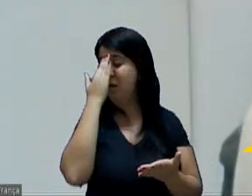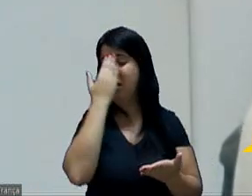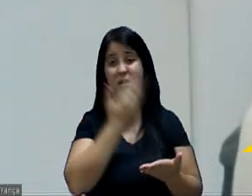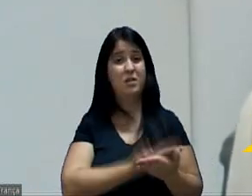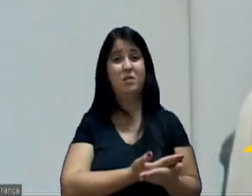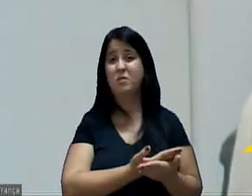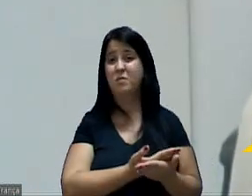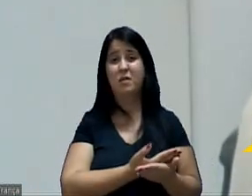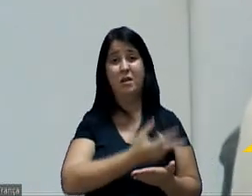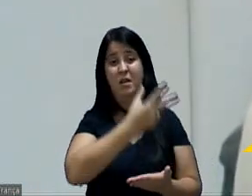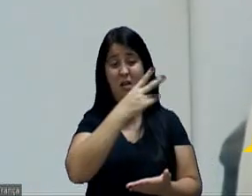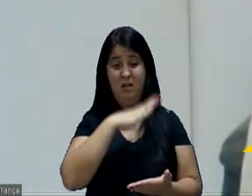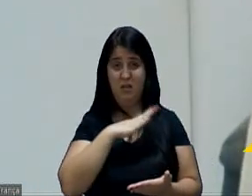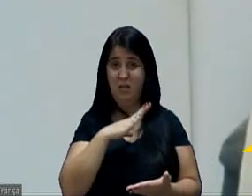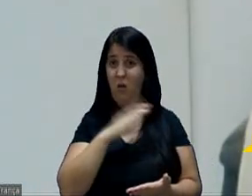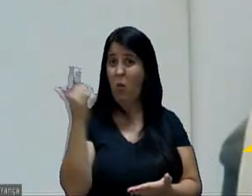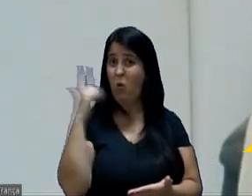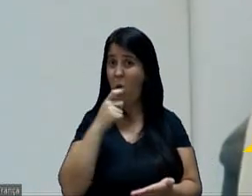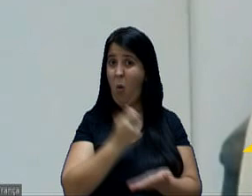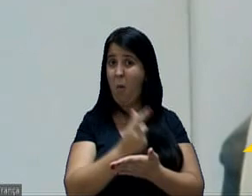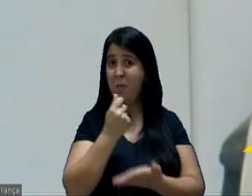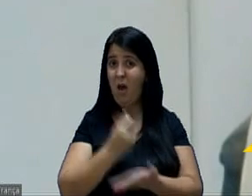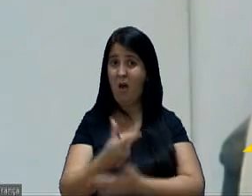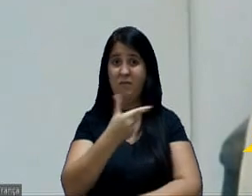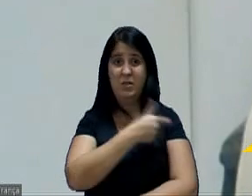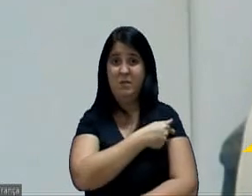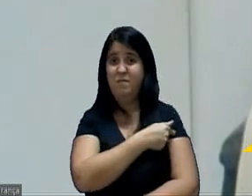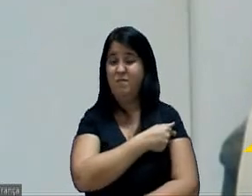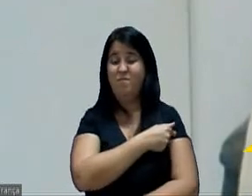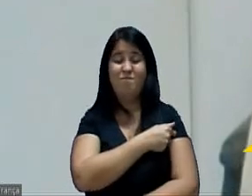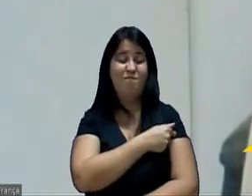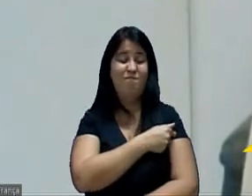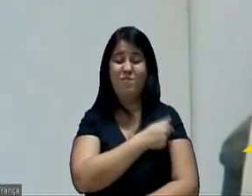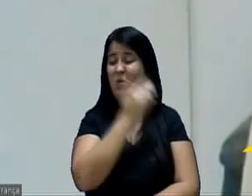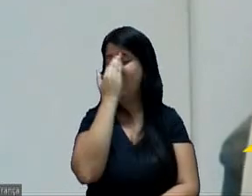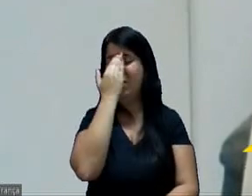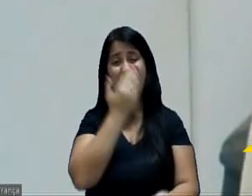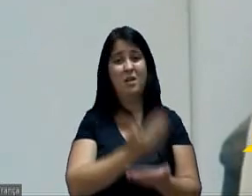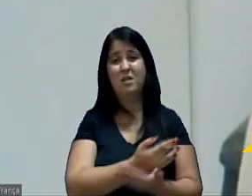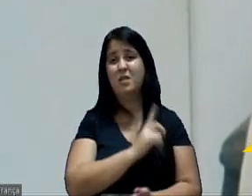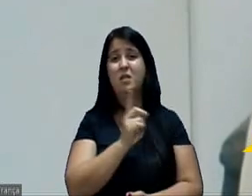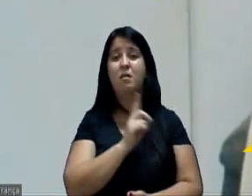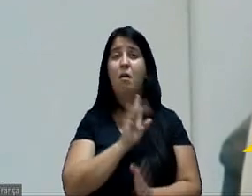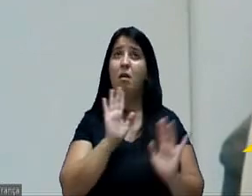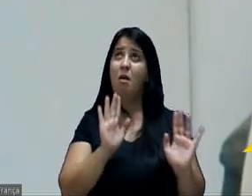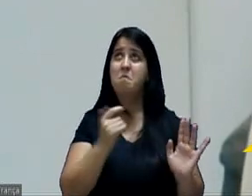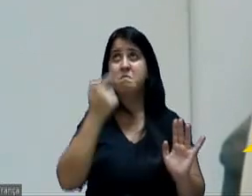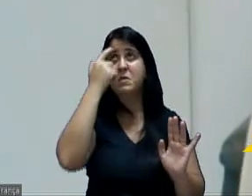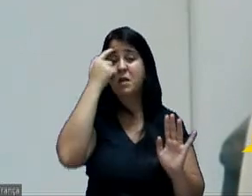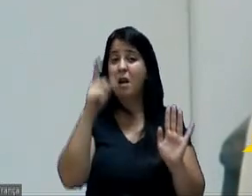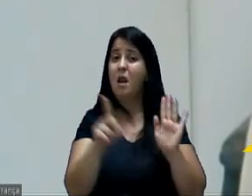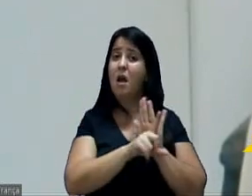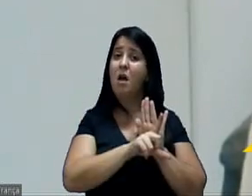que os municípios vão conseguir comprar vacina. E eu também não acredito, inclusive na questão legal, Fausto,